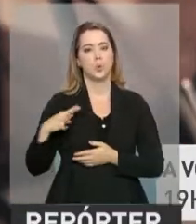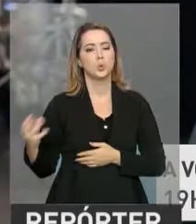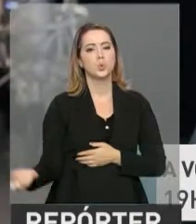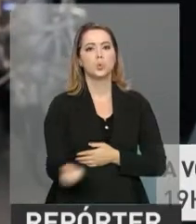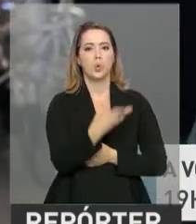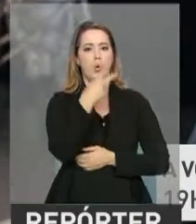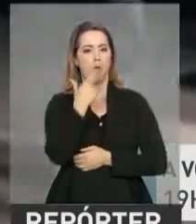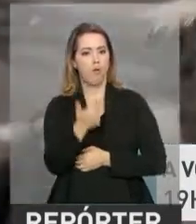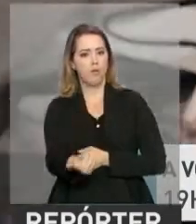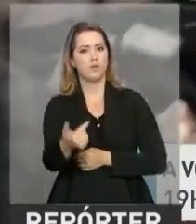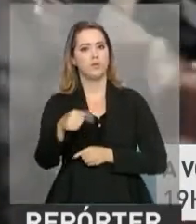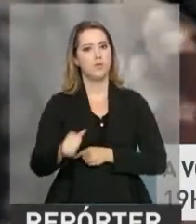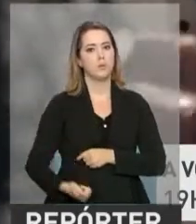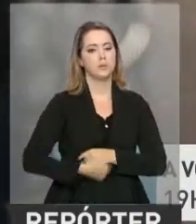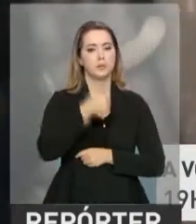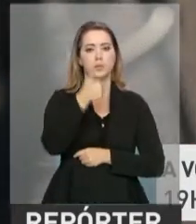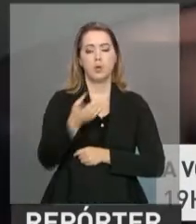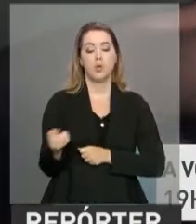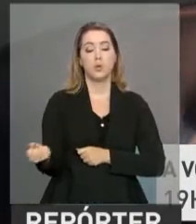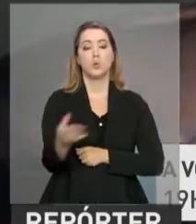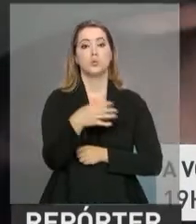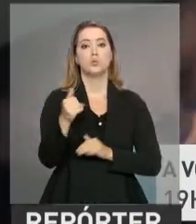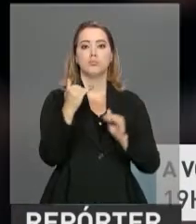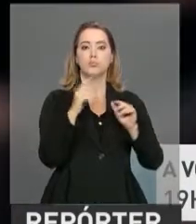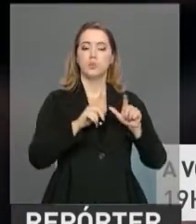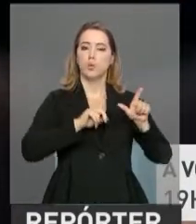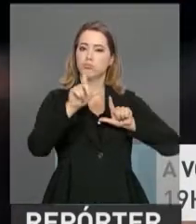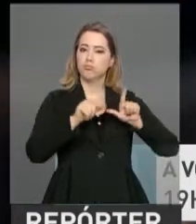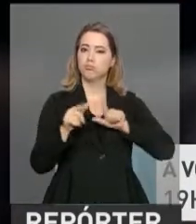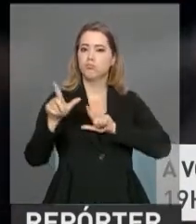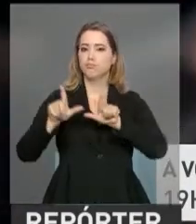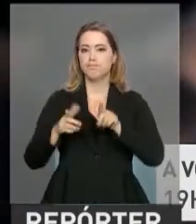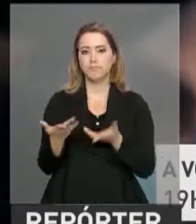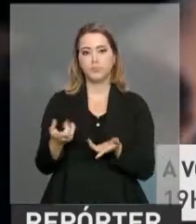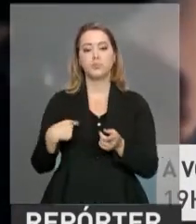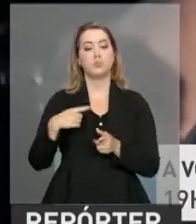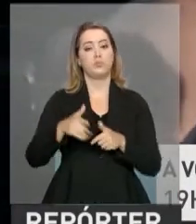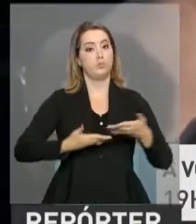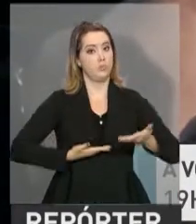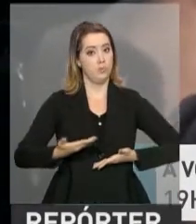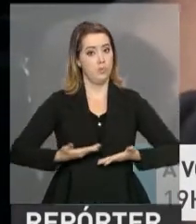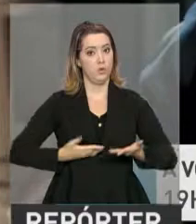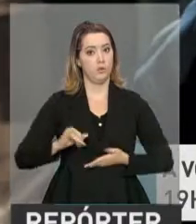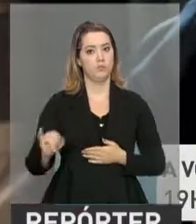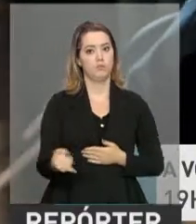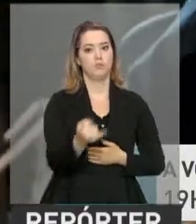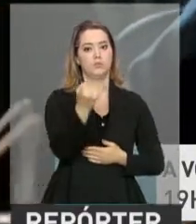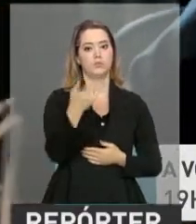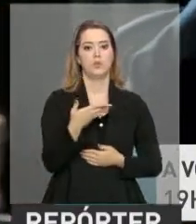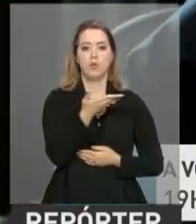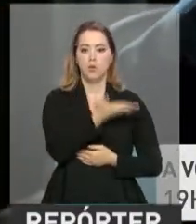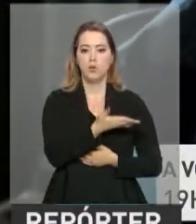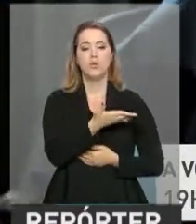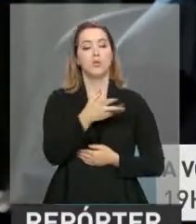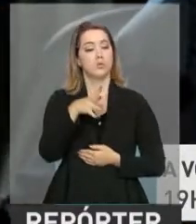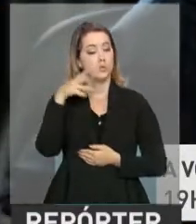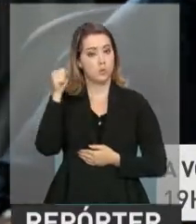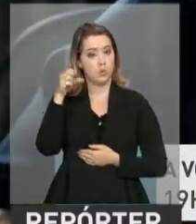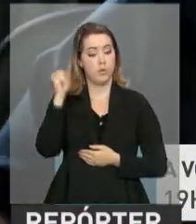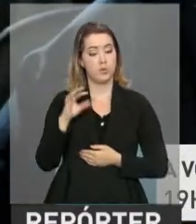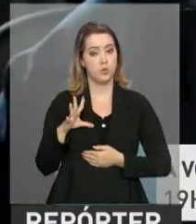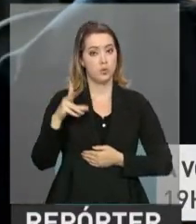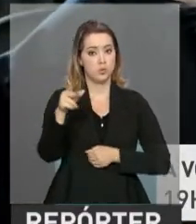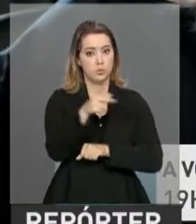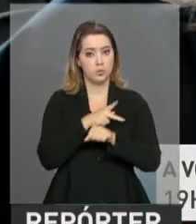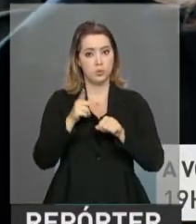mais interação e novos quadros com serviços pi oportunidades o sean ouvinte de todo o país vai